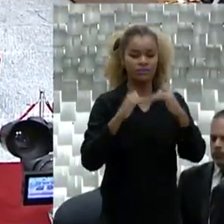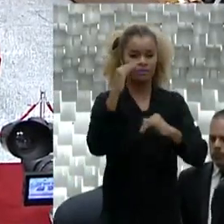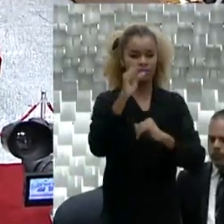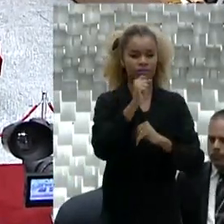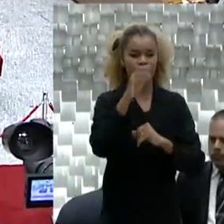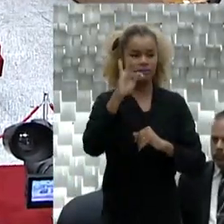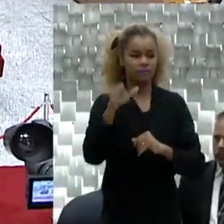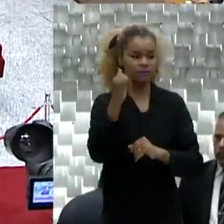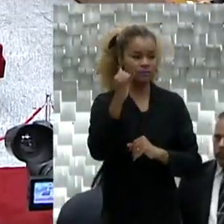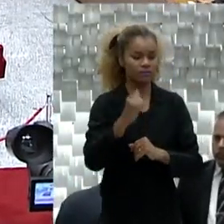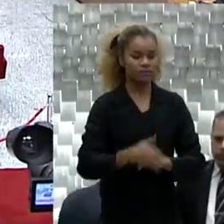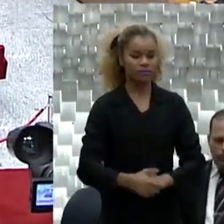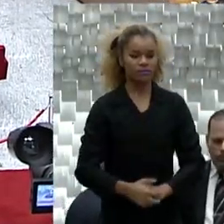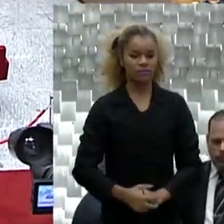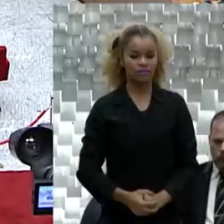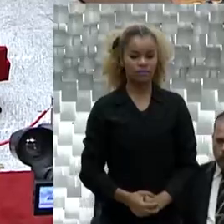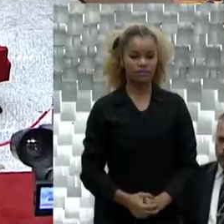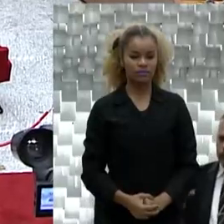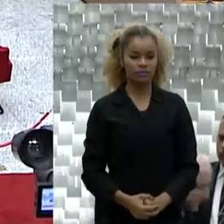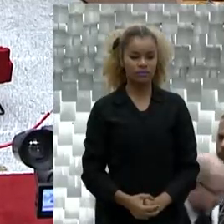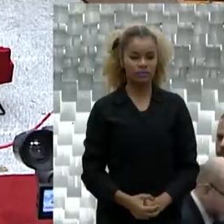Justiça.